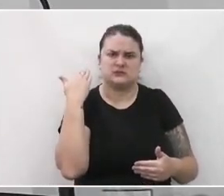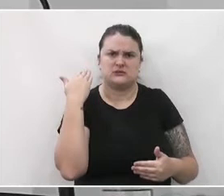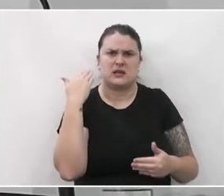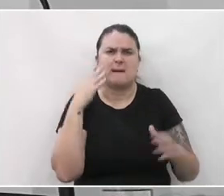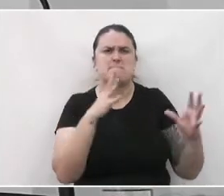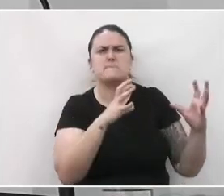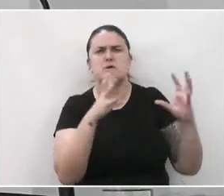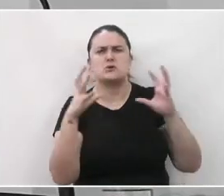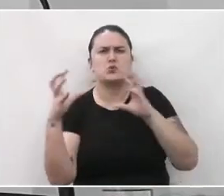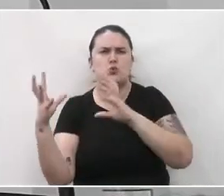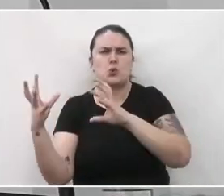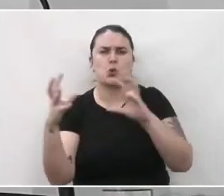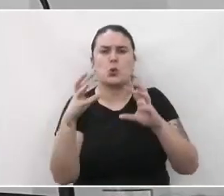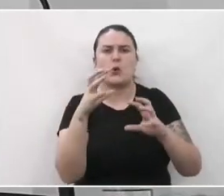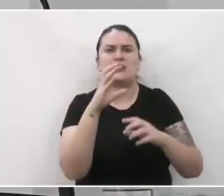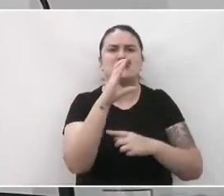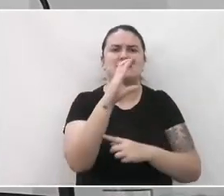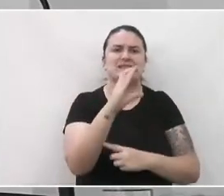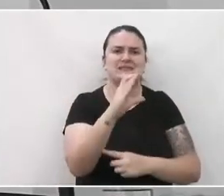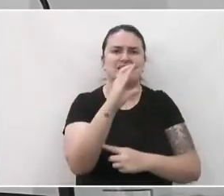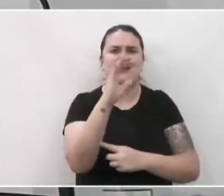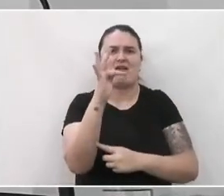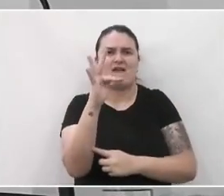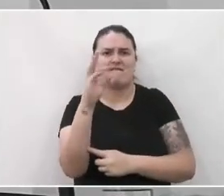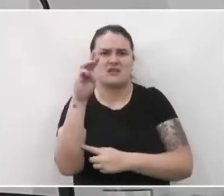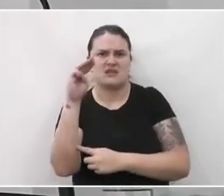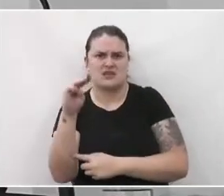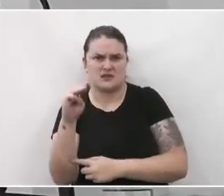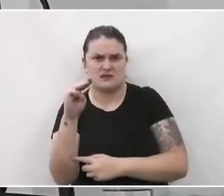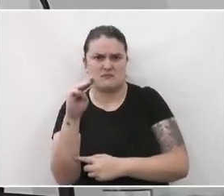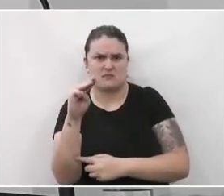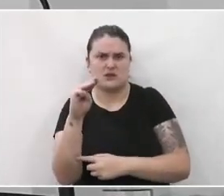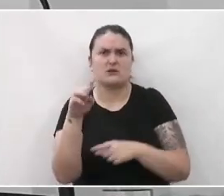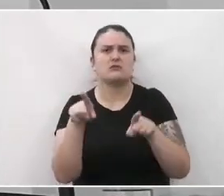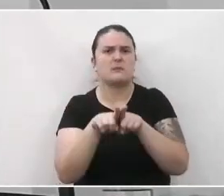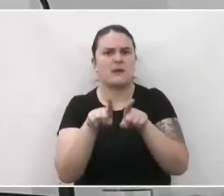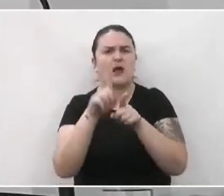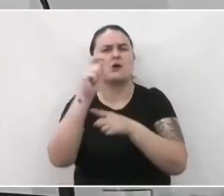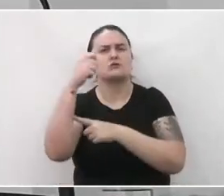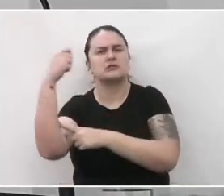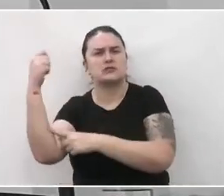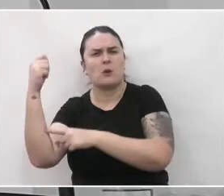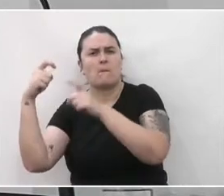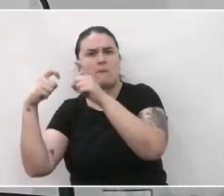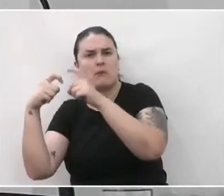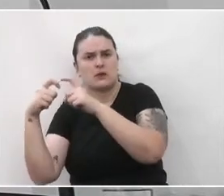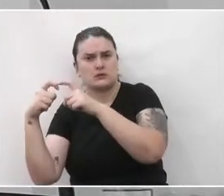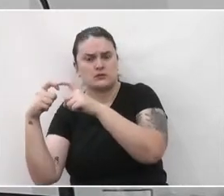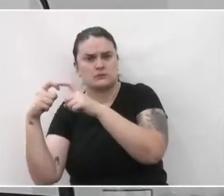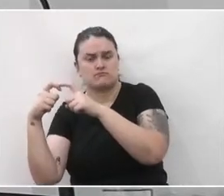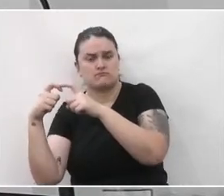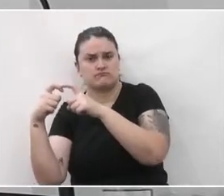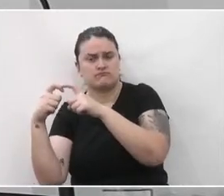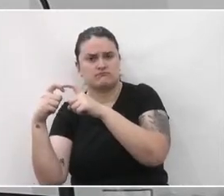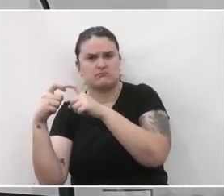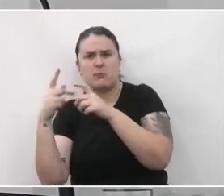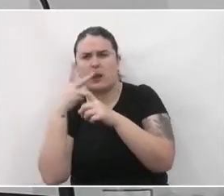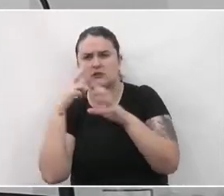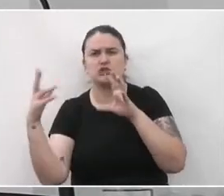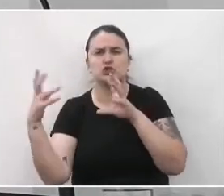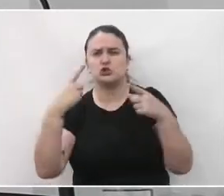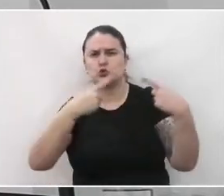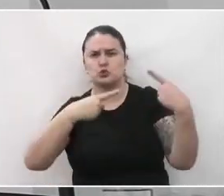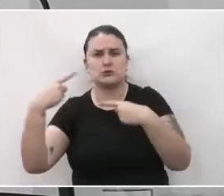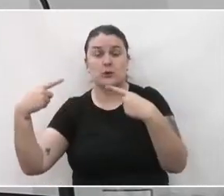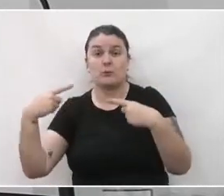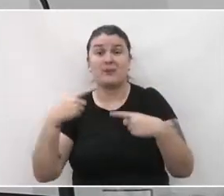briga muito grande do CFM, do Conselho Federal de Medicina, com a Associação Médica Brasileira. E, assim, é muito claro que